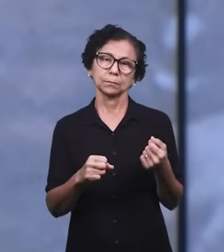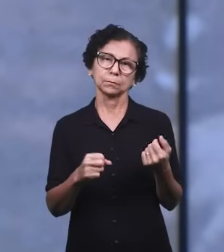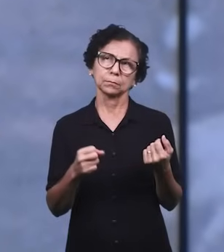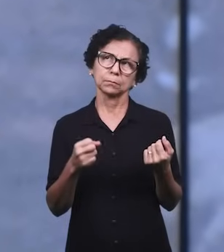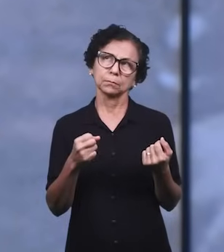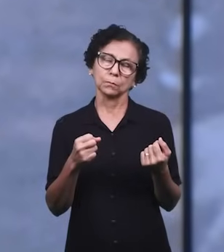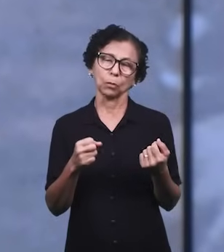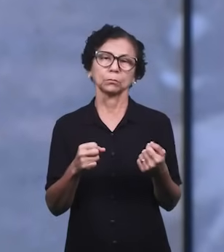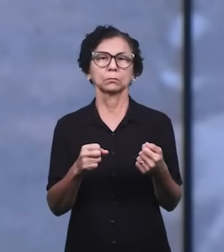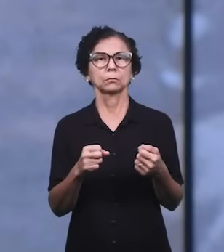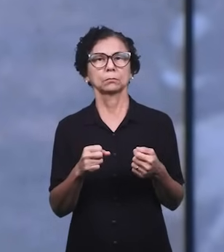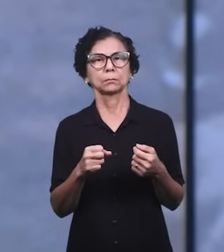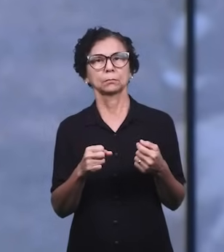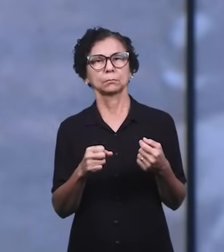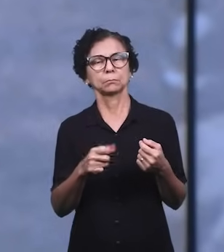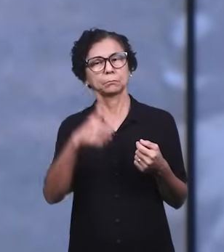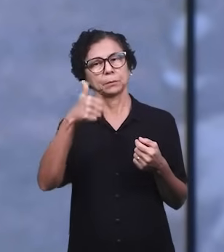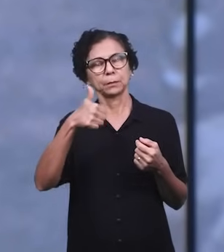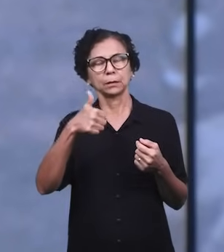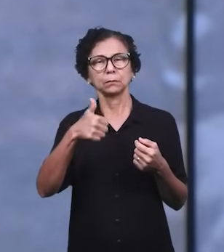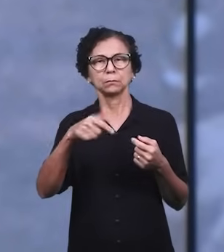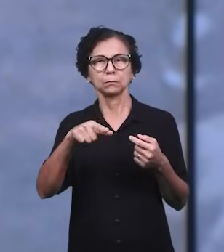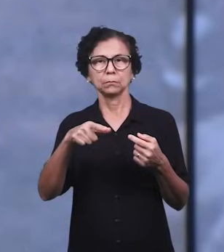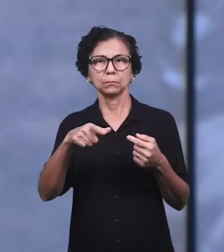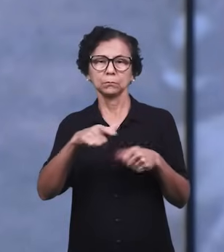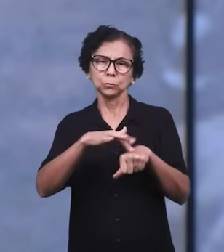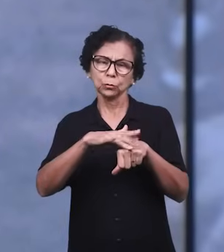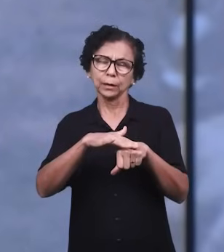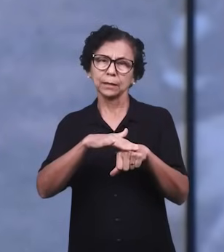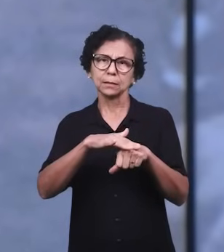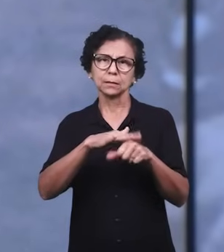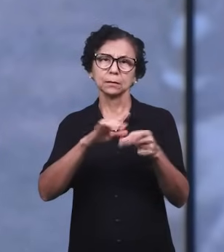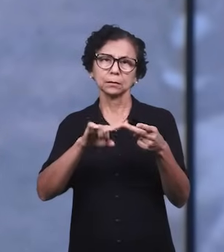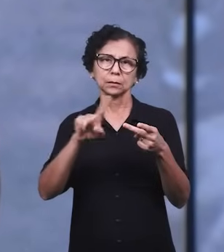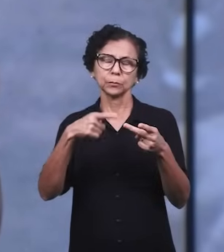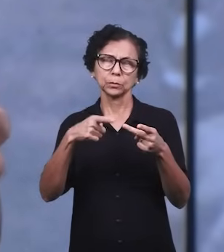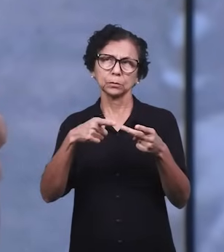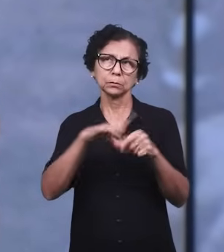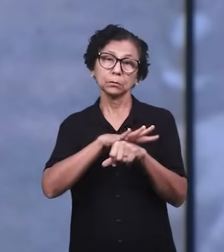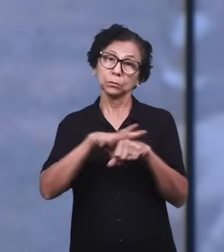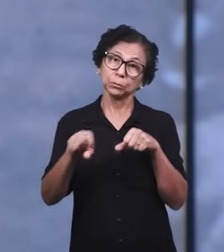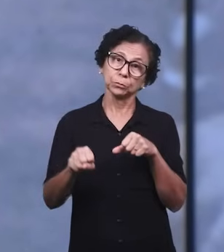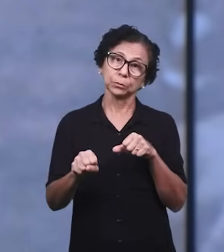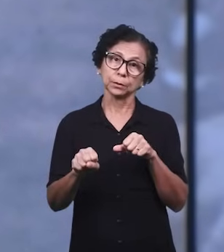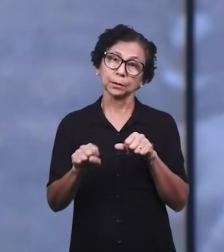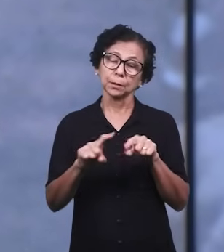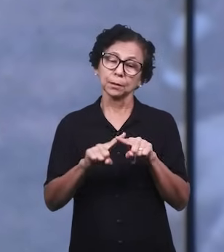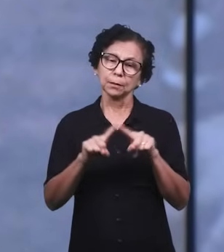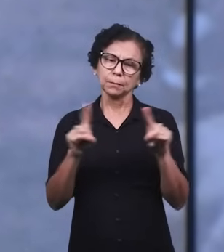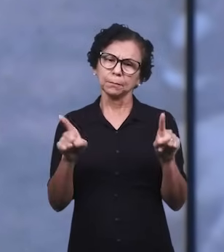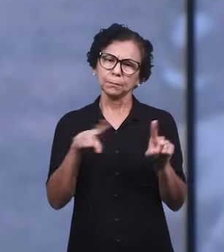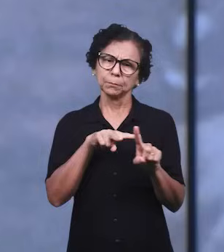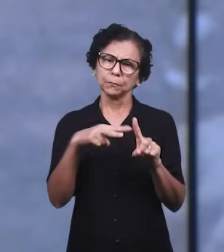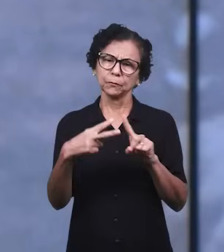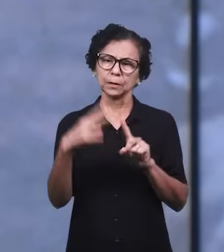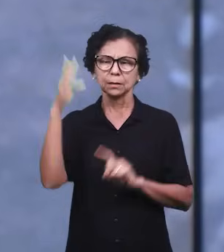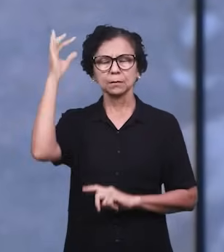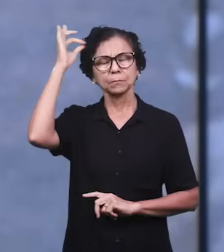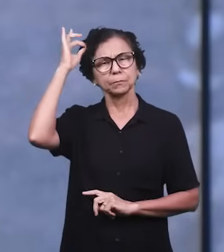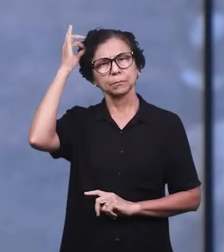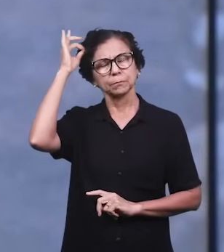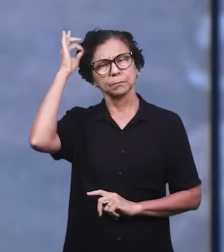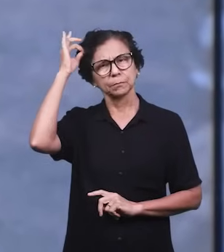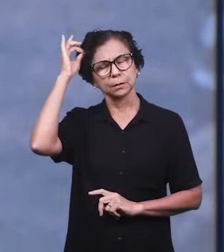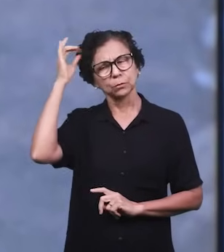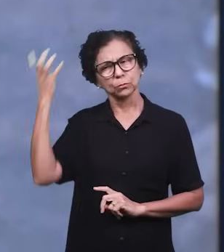Correto? Mas você pode também olhar pela ótica da saúde espiritual. Né? Então, se, do